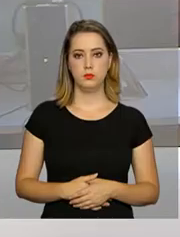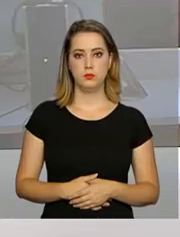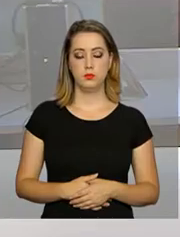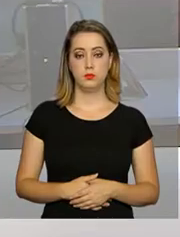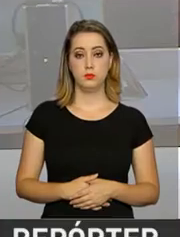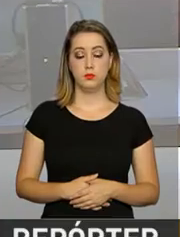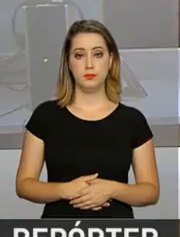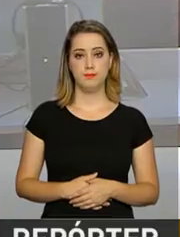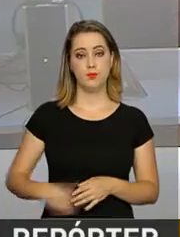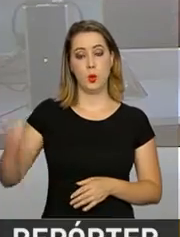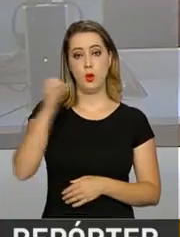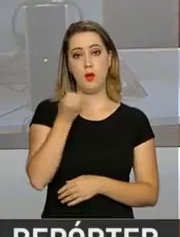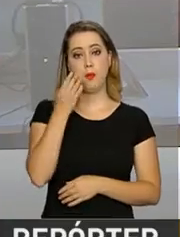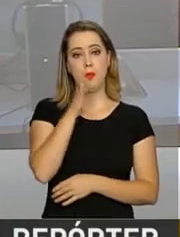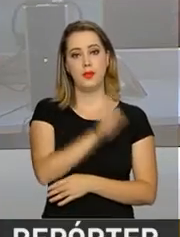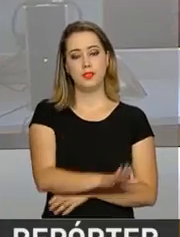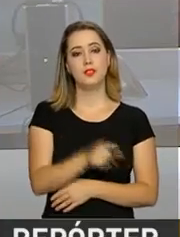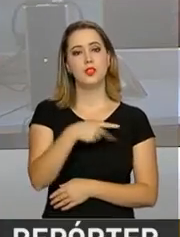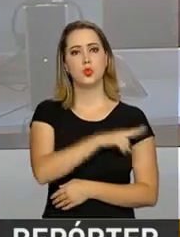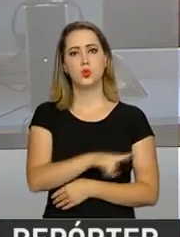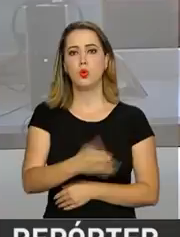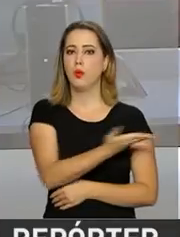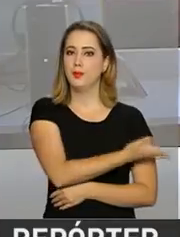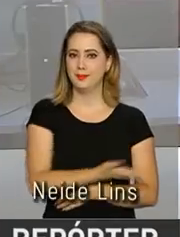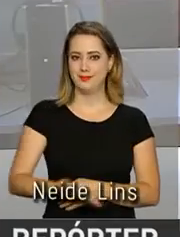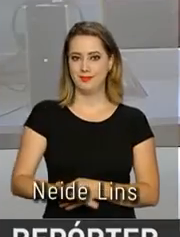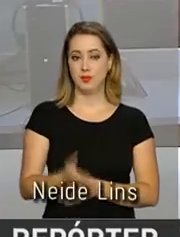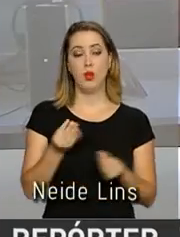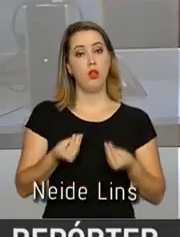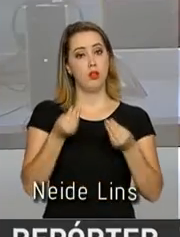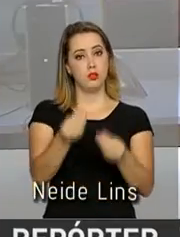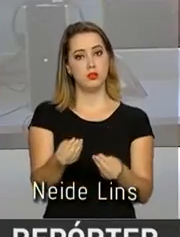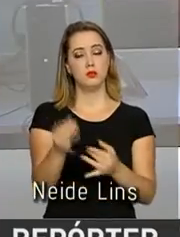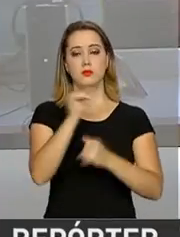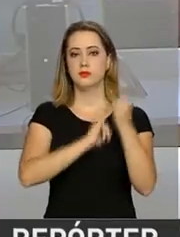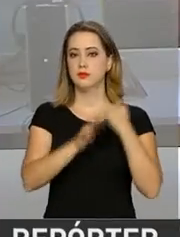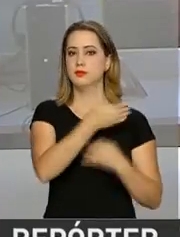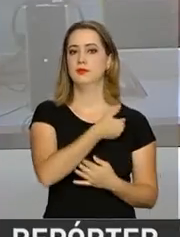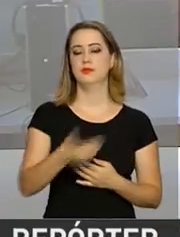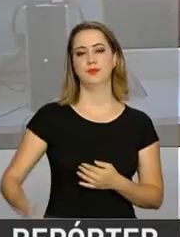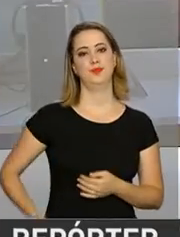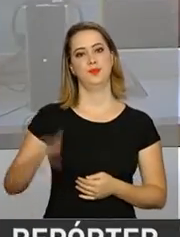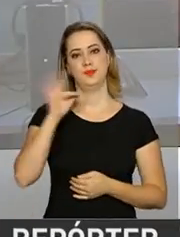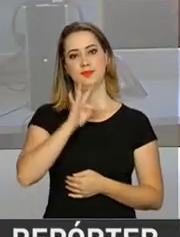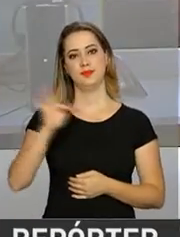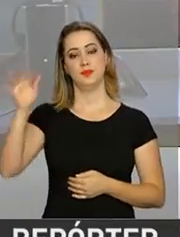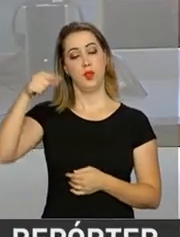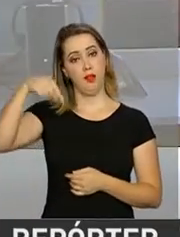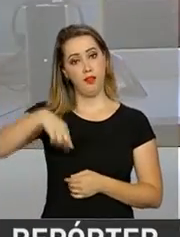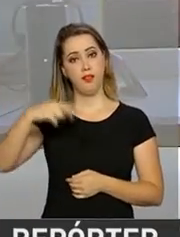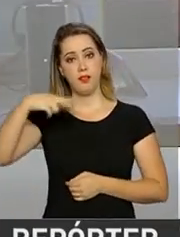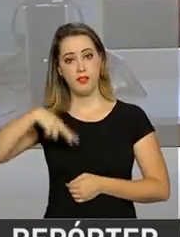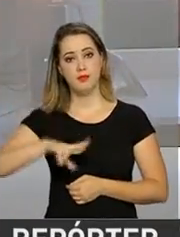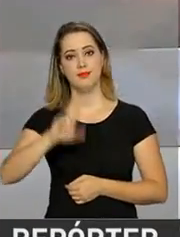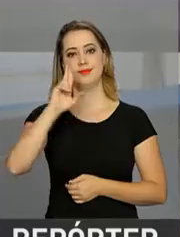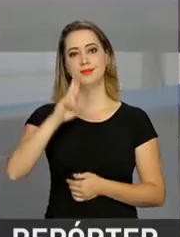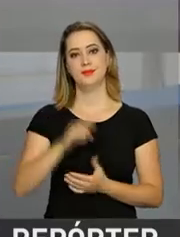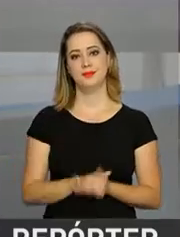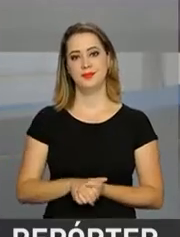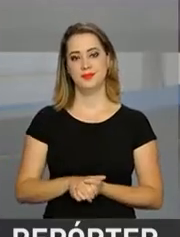olá boa tarde eu sou o roberto camargo e trago a partir de agora as notícias do governo federal aqui no repórter